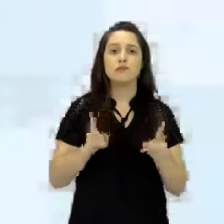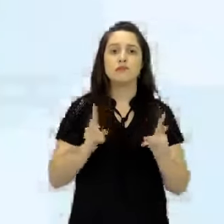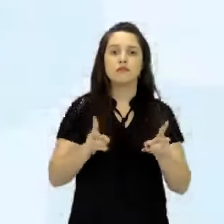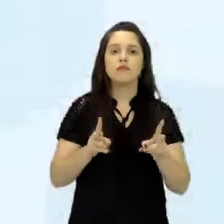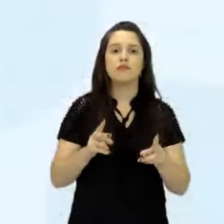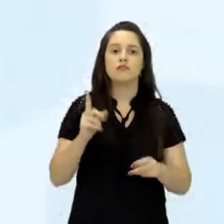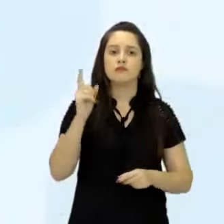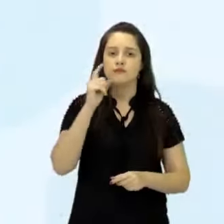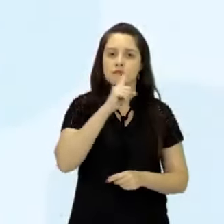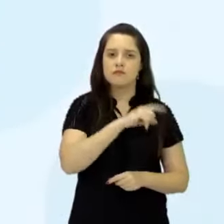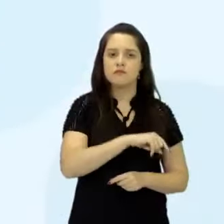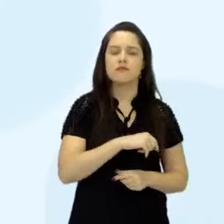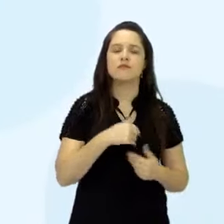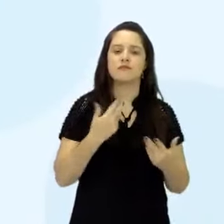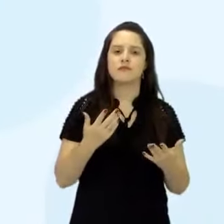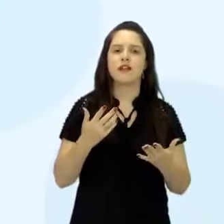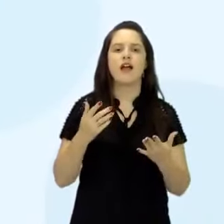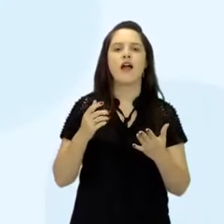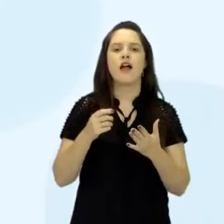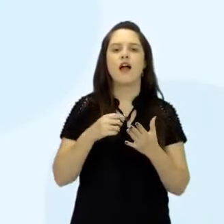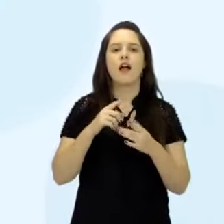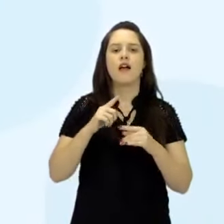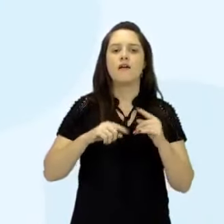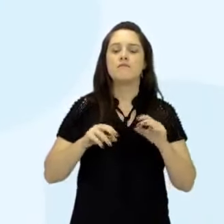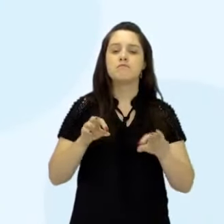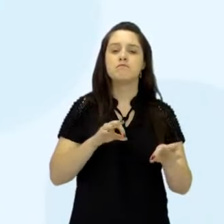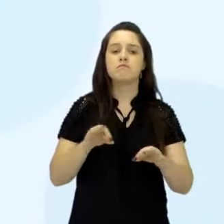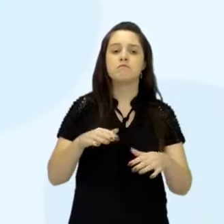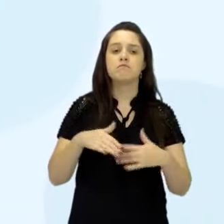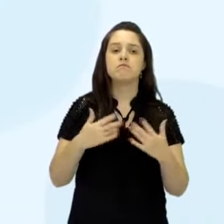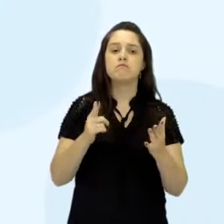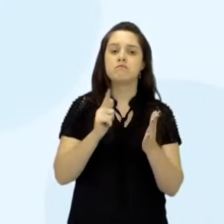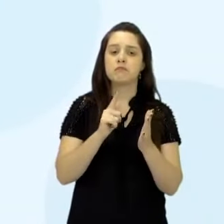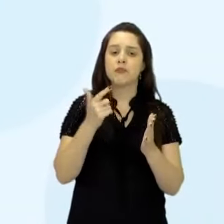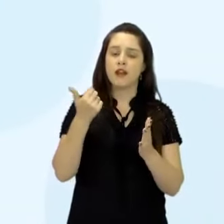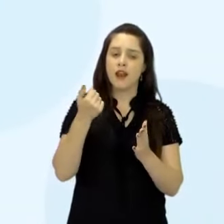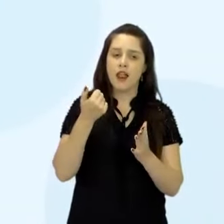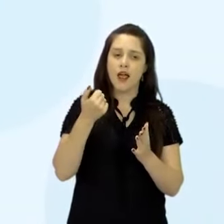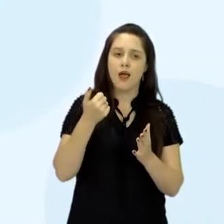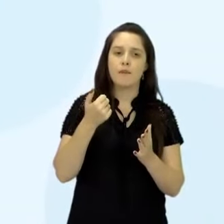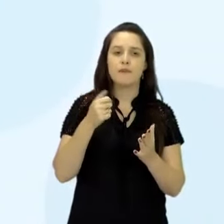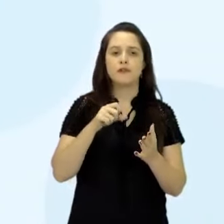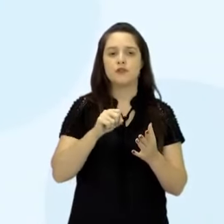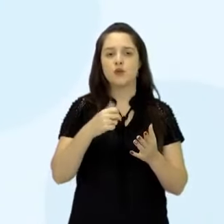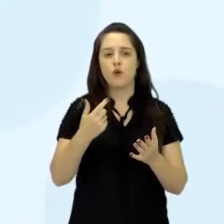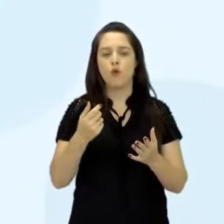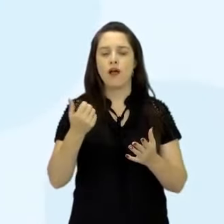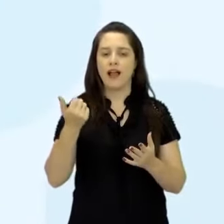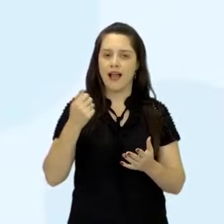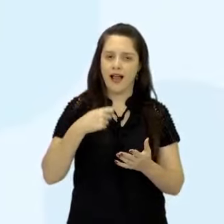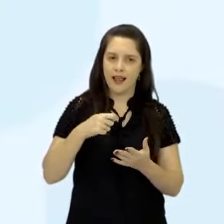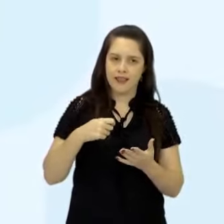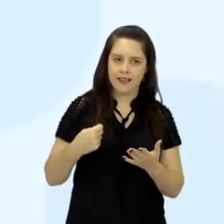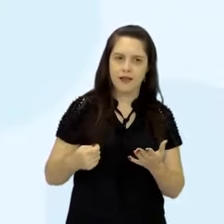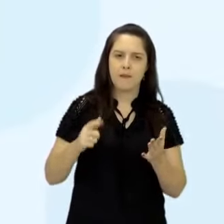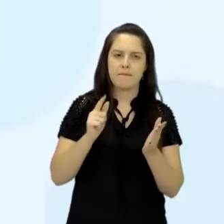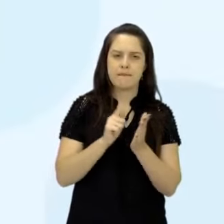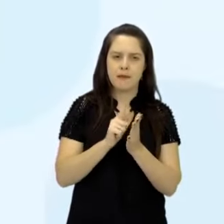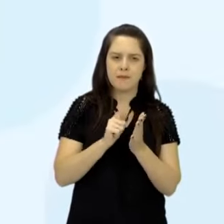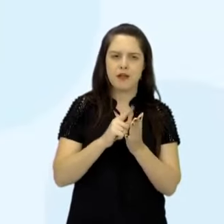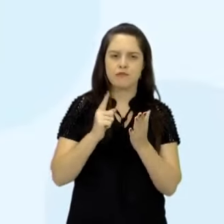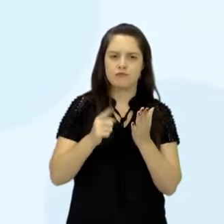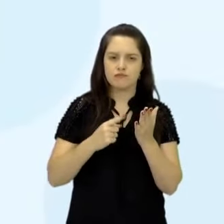O lápis ou a caneta, aí na tela para vocês. O papel, o seu caderno de diário de práticas e vivências, onde você faz os